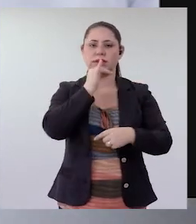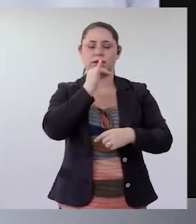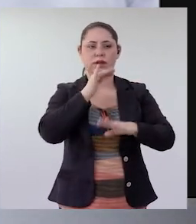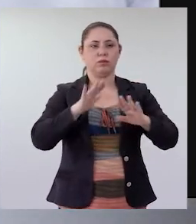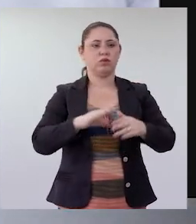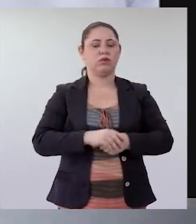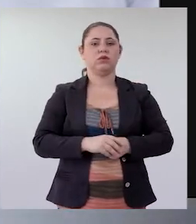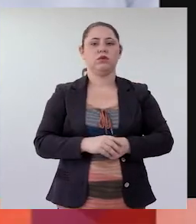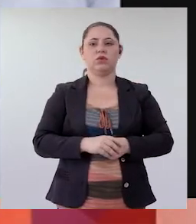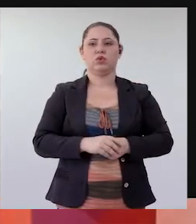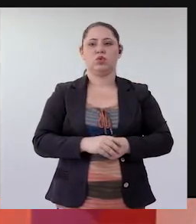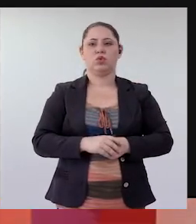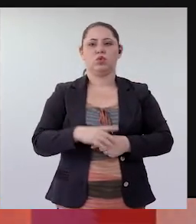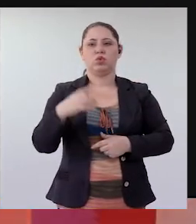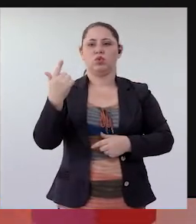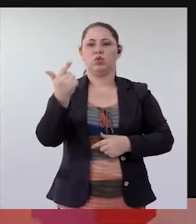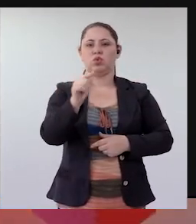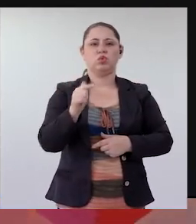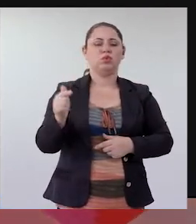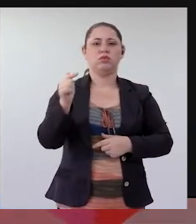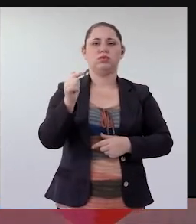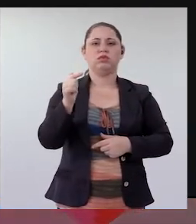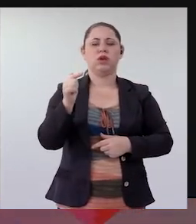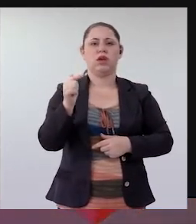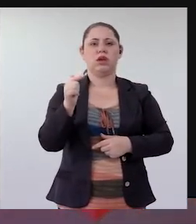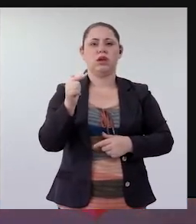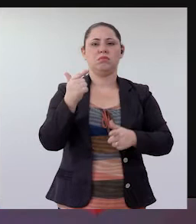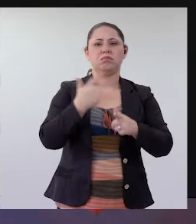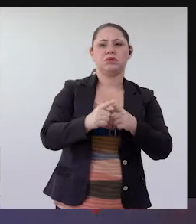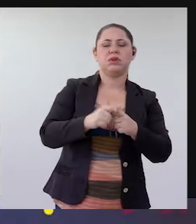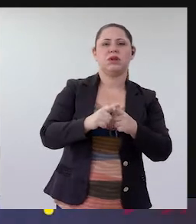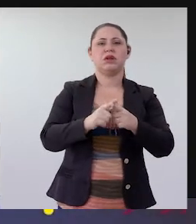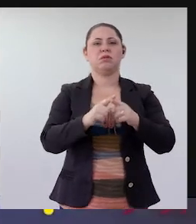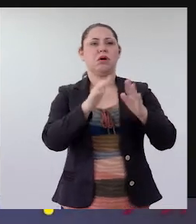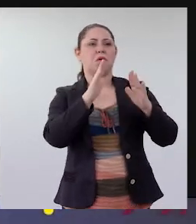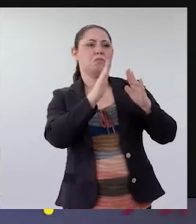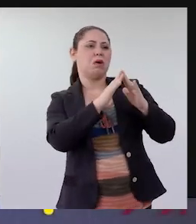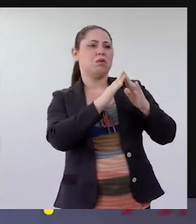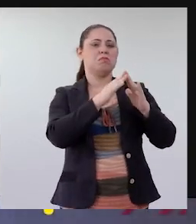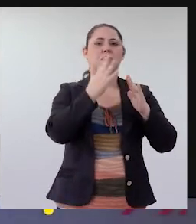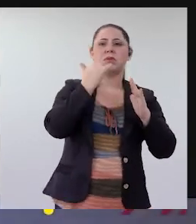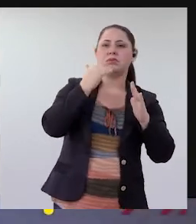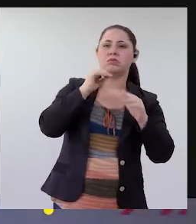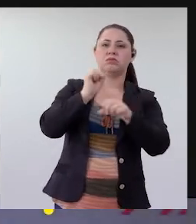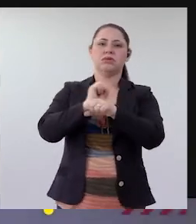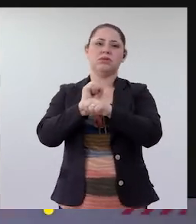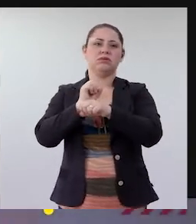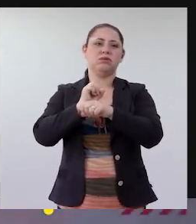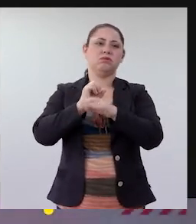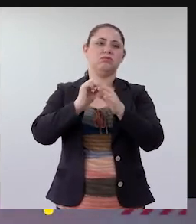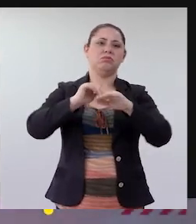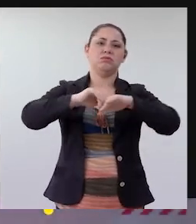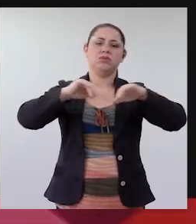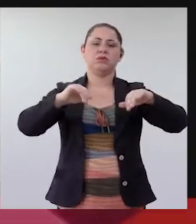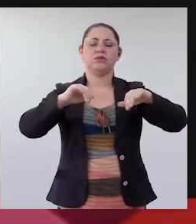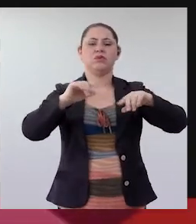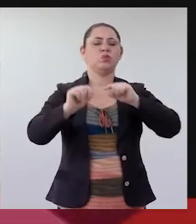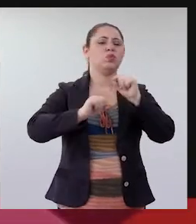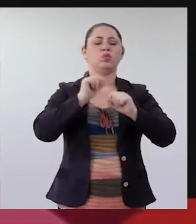uma questão que não tenha consenso, né? Tem algumas discussões quanto à partilha dos bens, quanto aos alimentos, né, quanto a alguma questão do